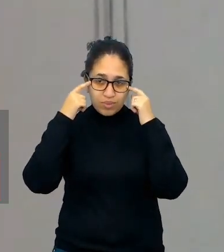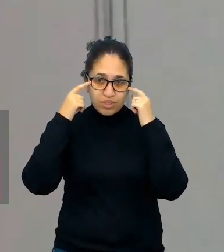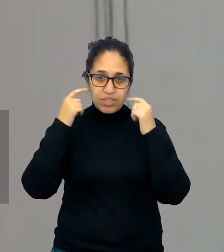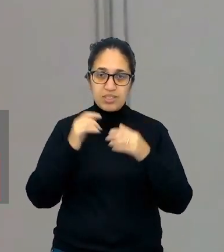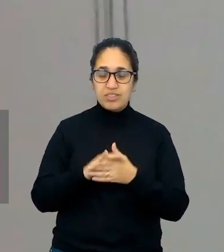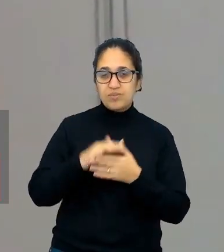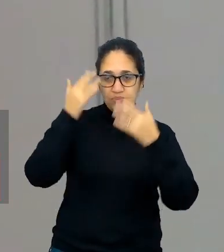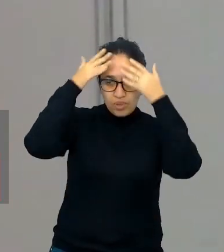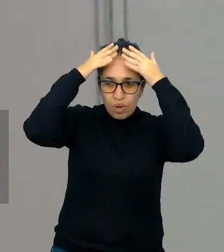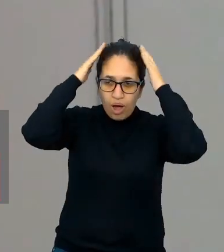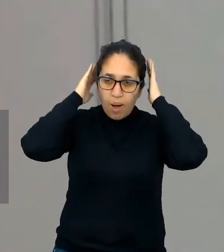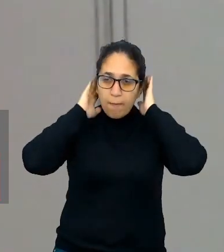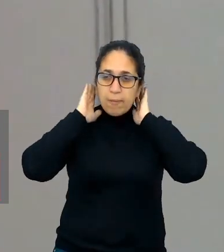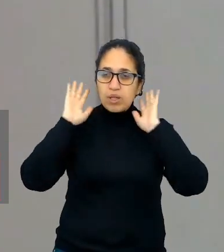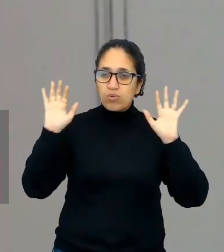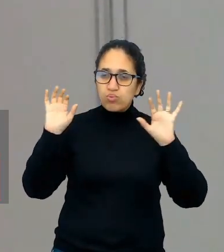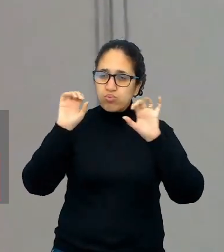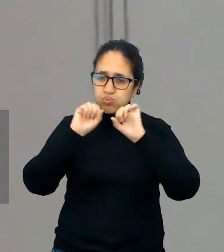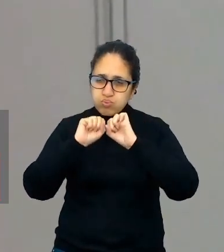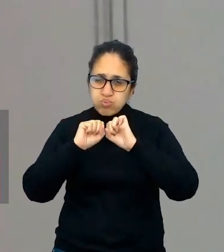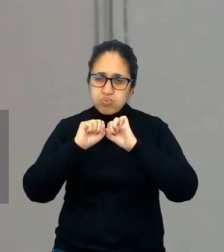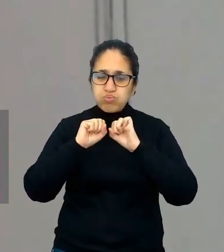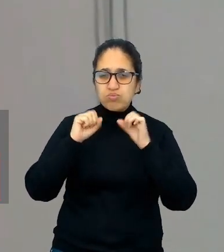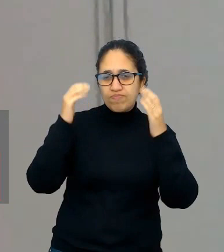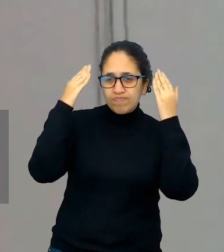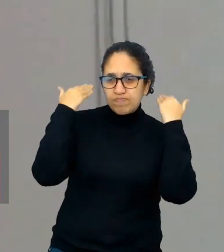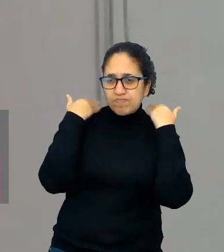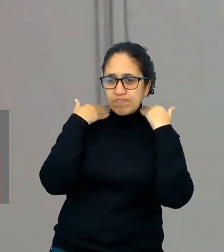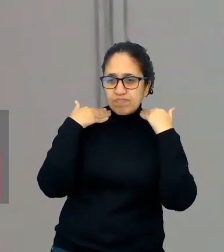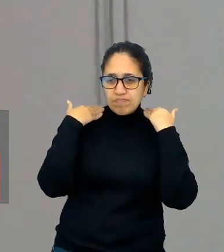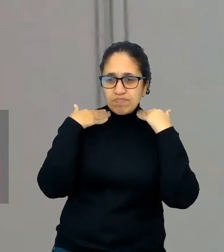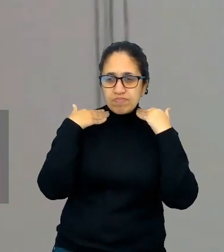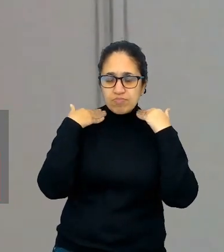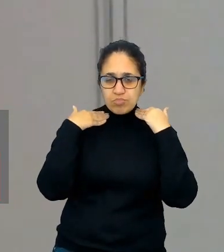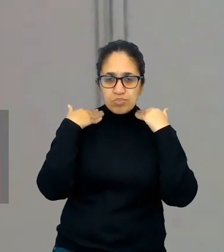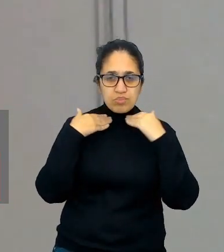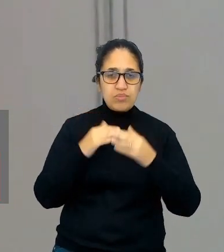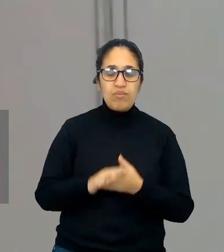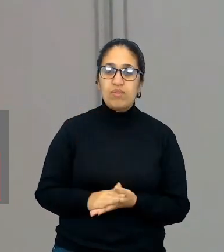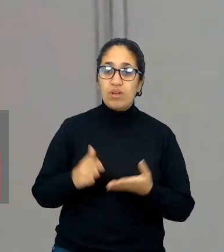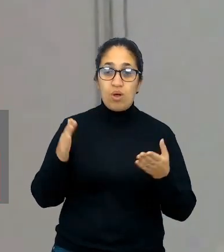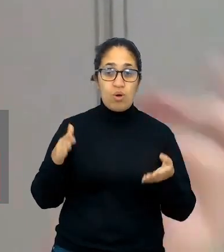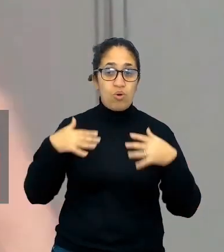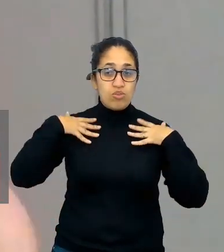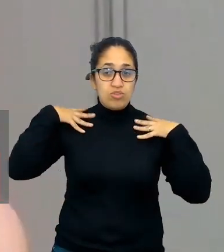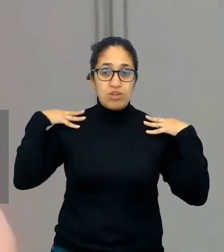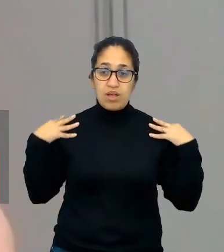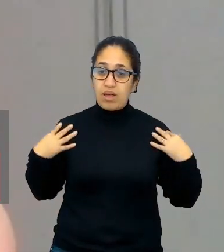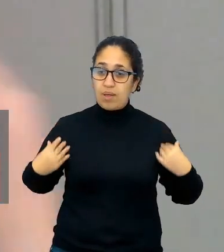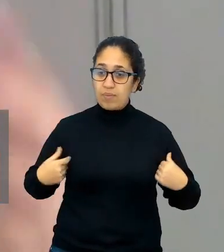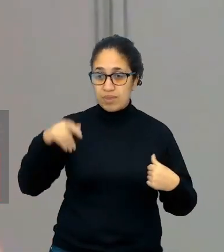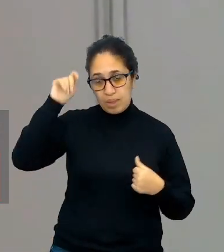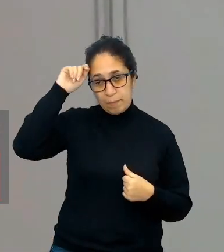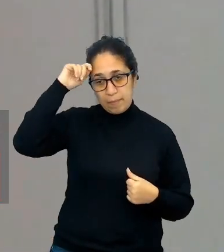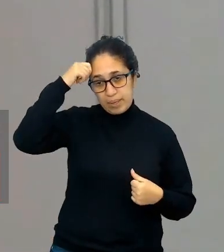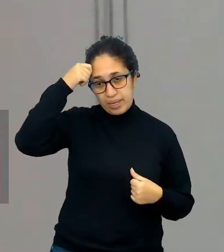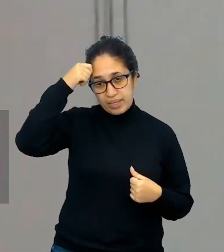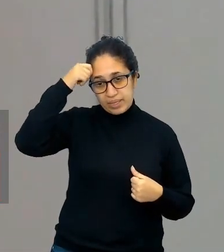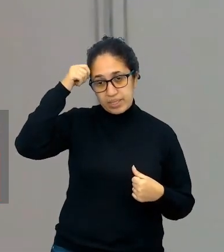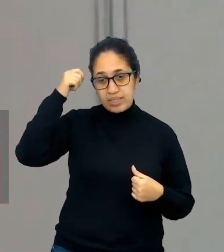um cabelo castanho escuro, mais ou menos na altura, assim, dos ombros. Hoje eu estou vestindo uma camiseta preta e